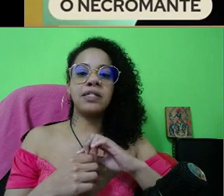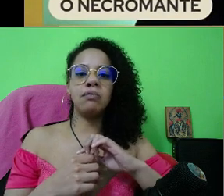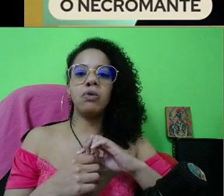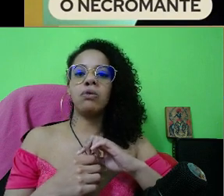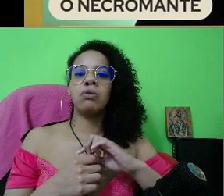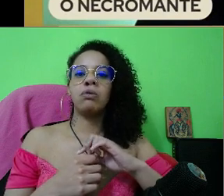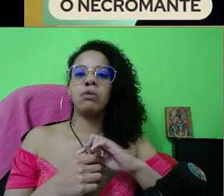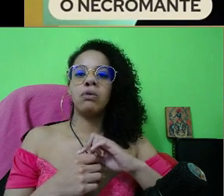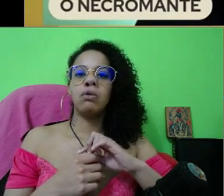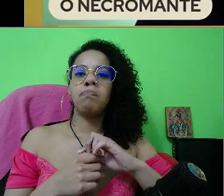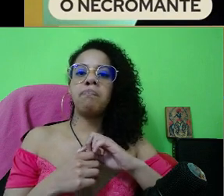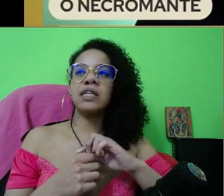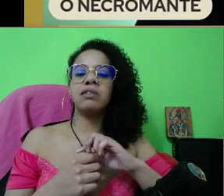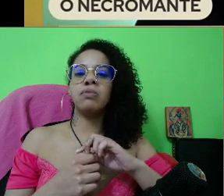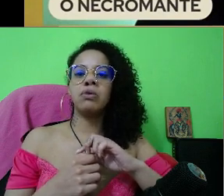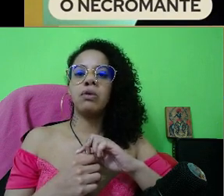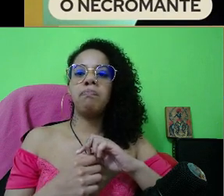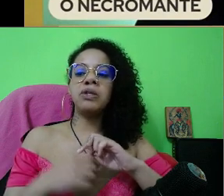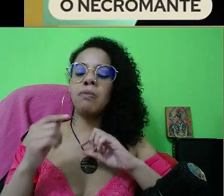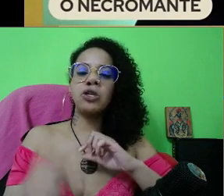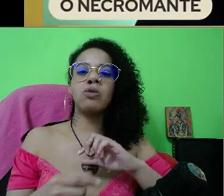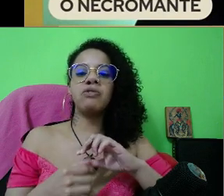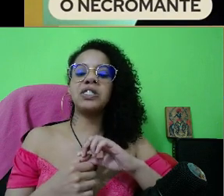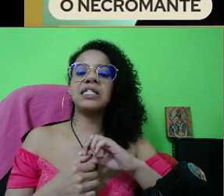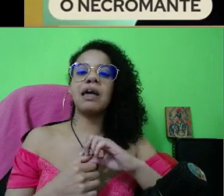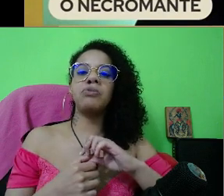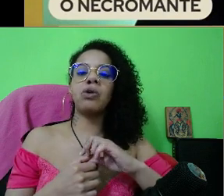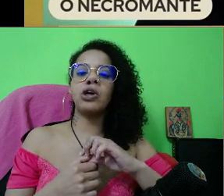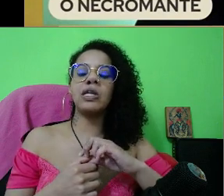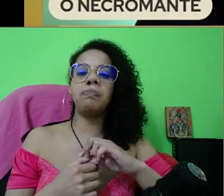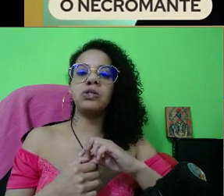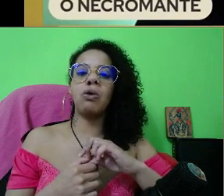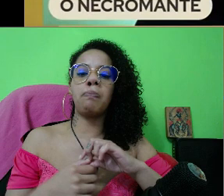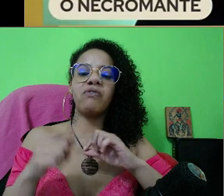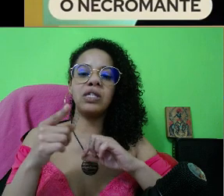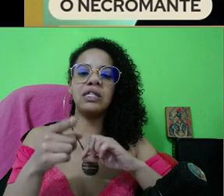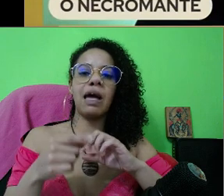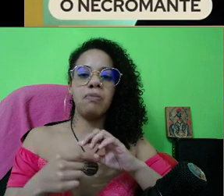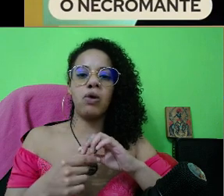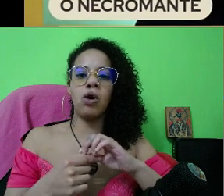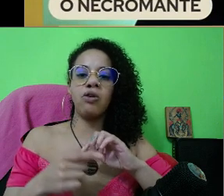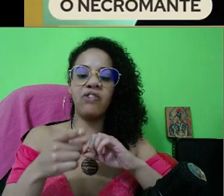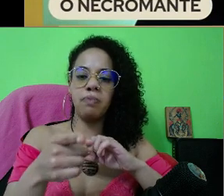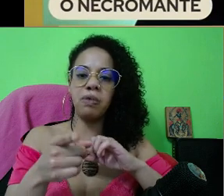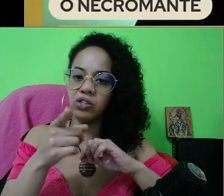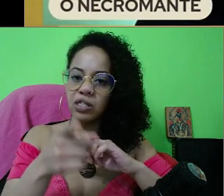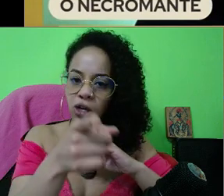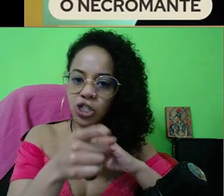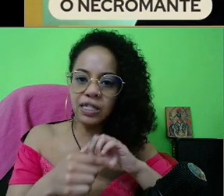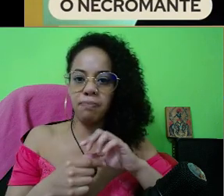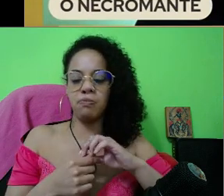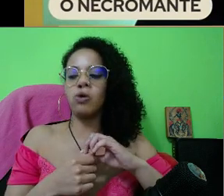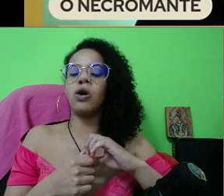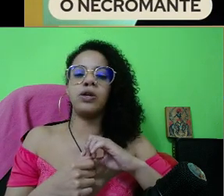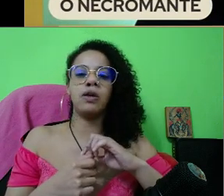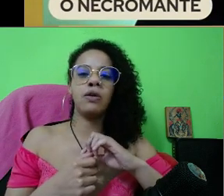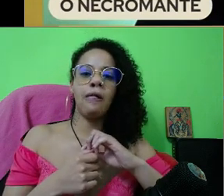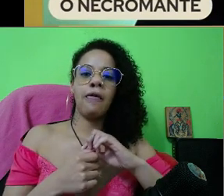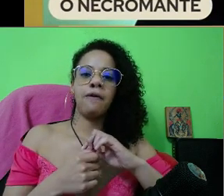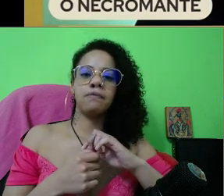péssimo péssimo Principalmente quando você sabe do corre da pessoa porque você sabe eu falei para você no